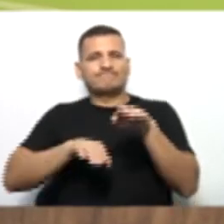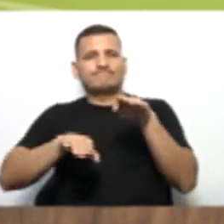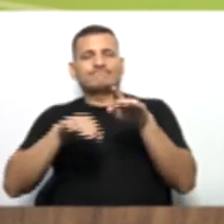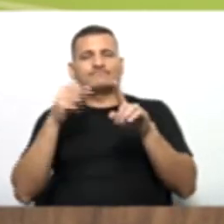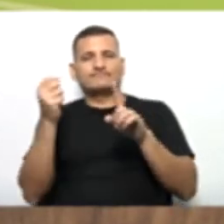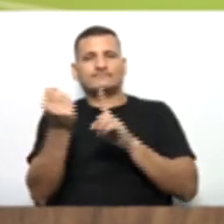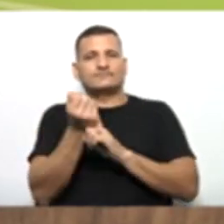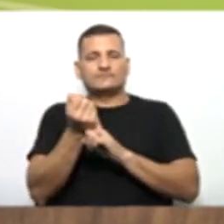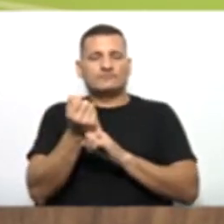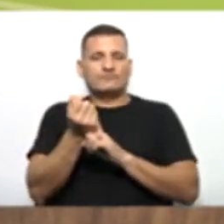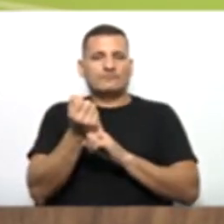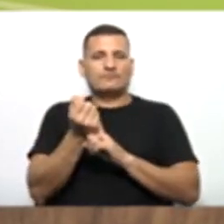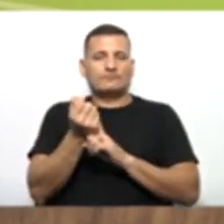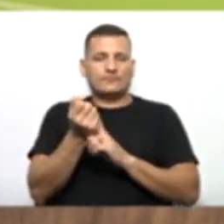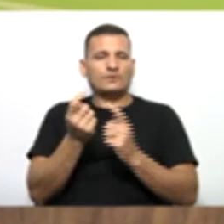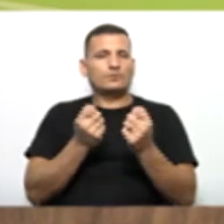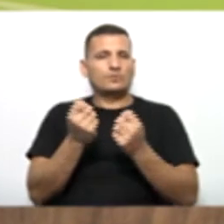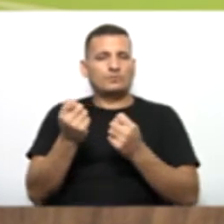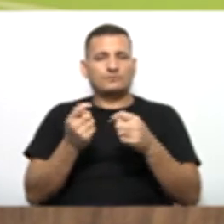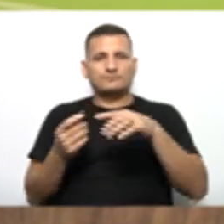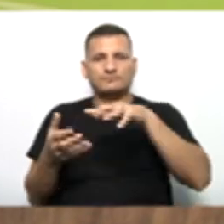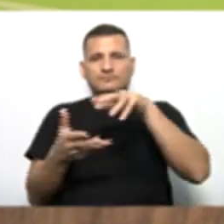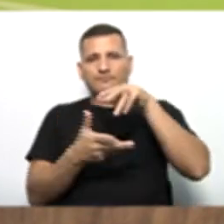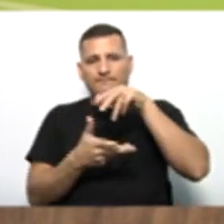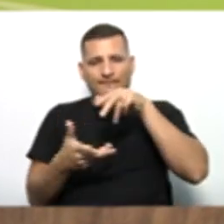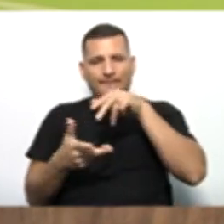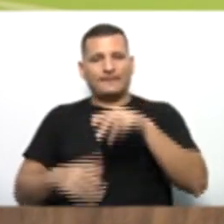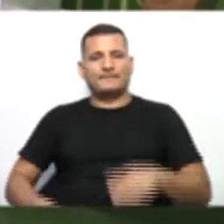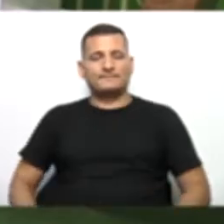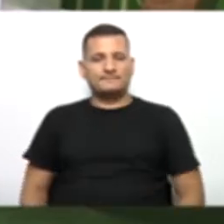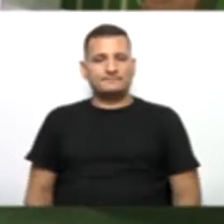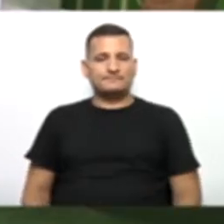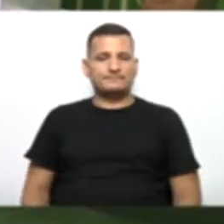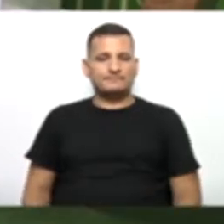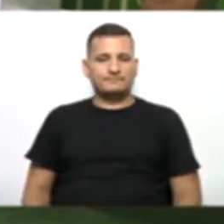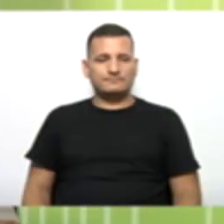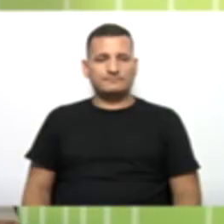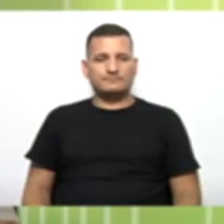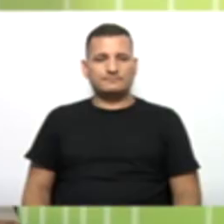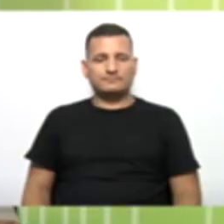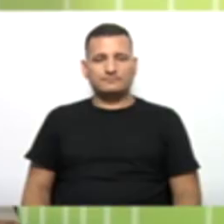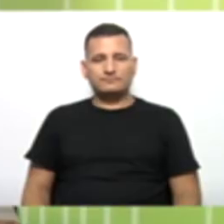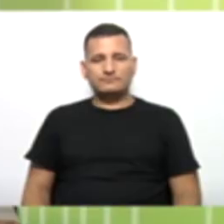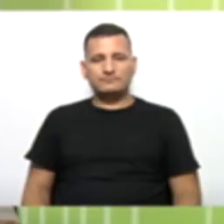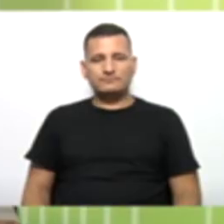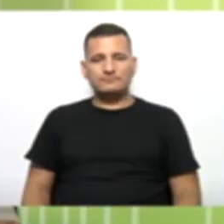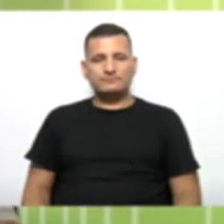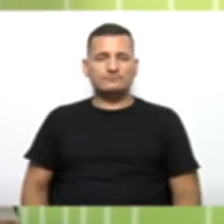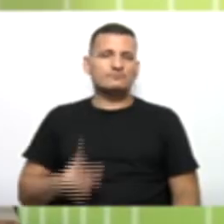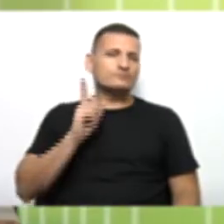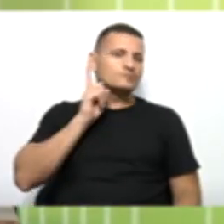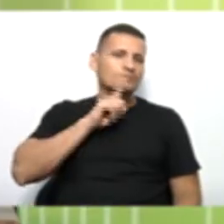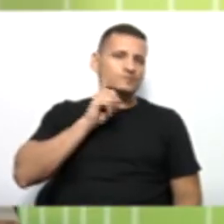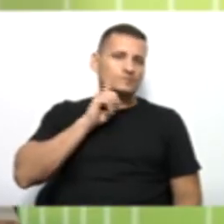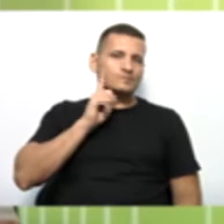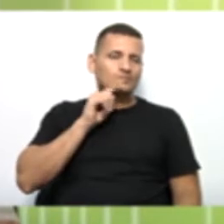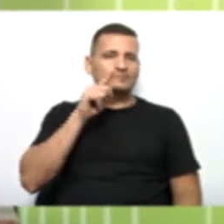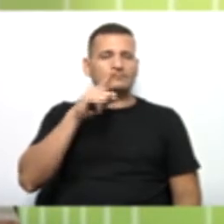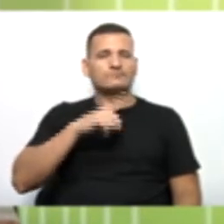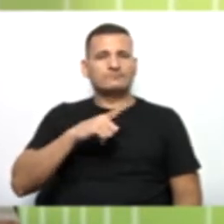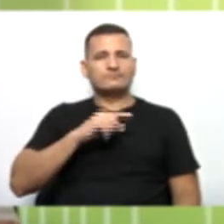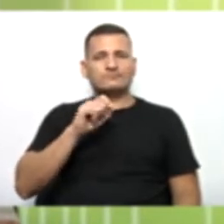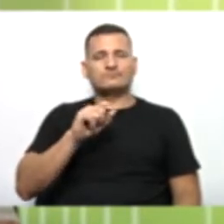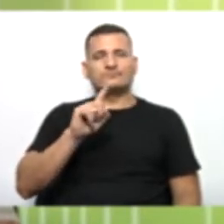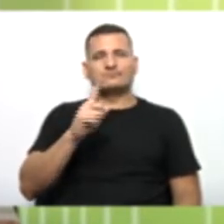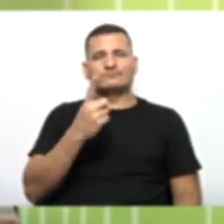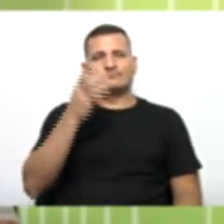social e econômica que existe no mundo, né? Correto, professora. Os Estados Unidos mesmo, eles consomem 1/3